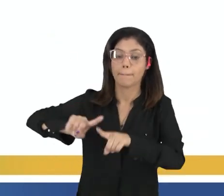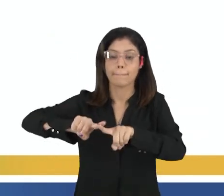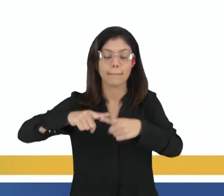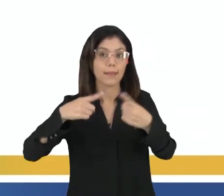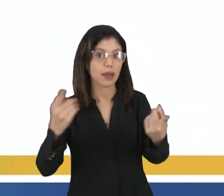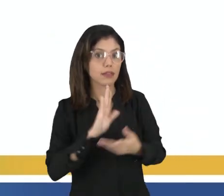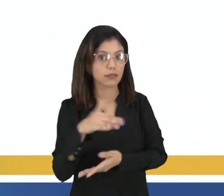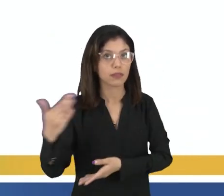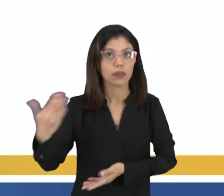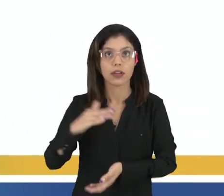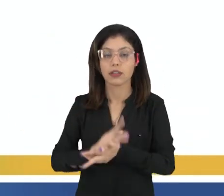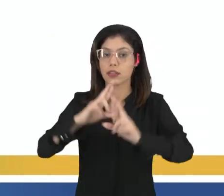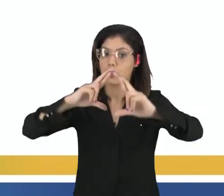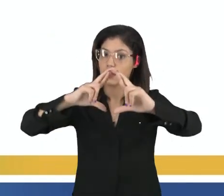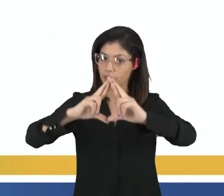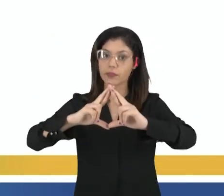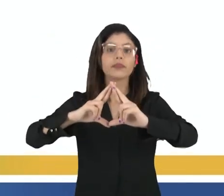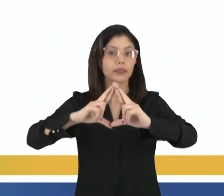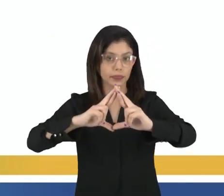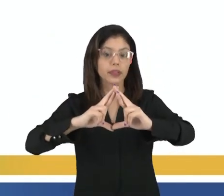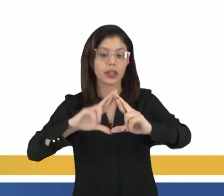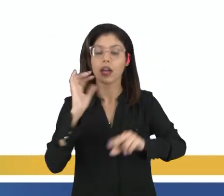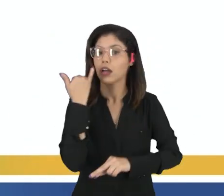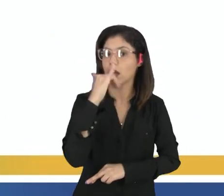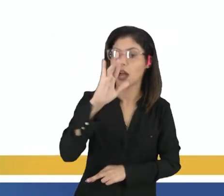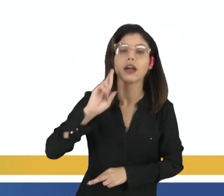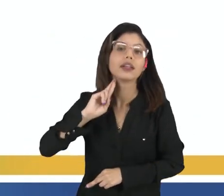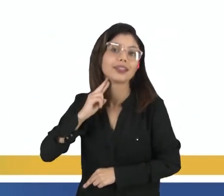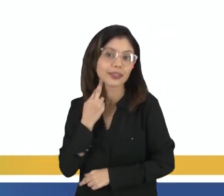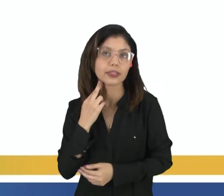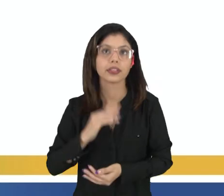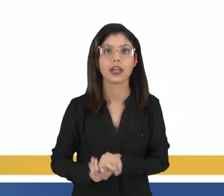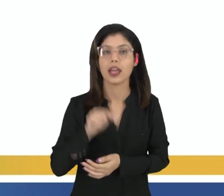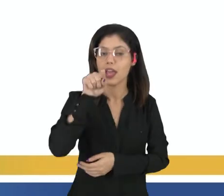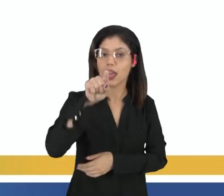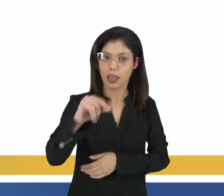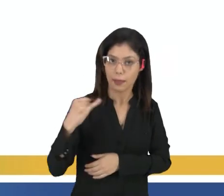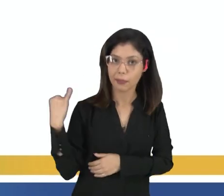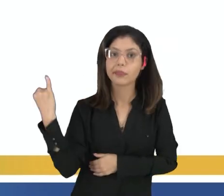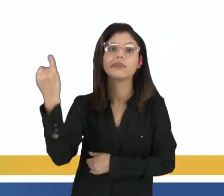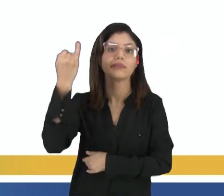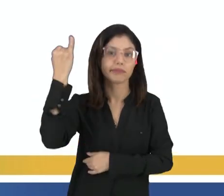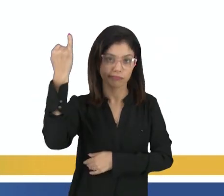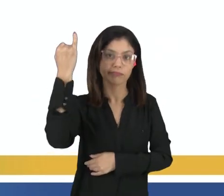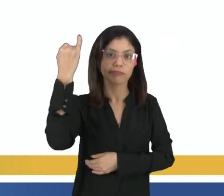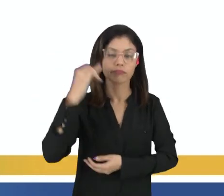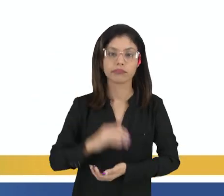se trata da reciclagem de lixo eletrônico, essa é a mais